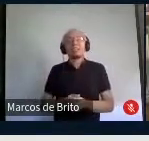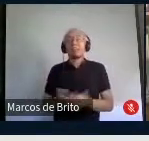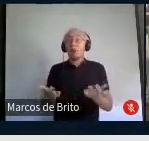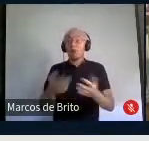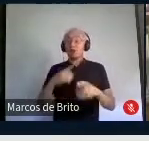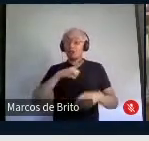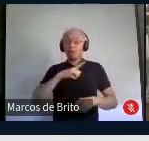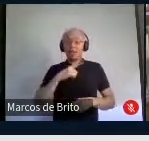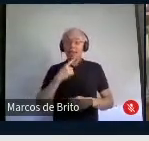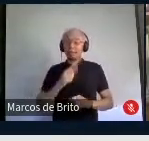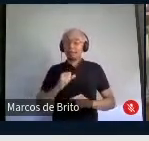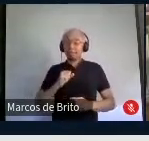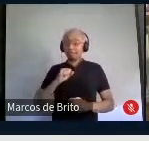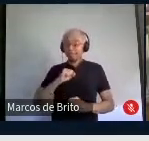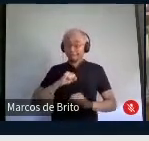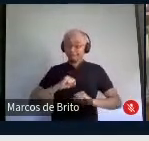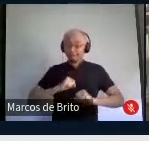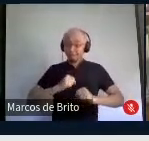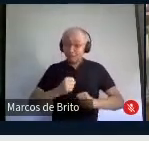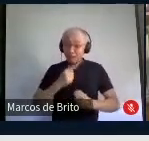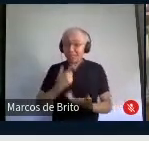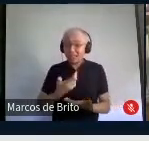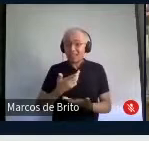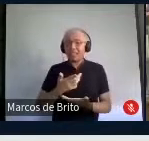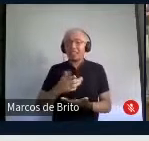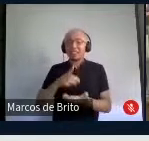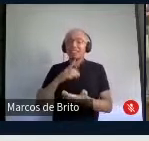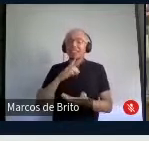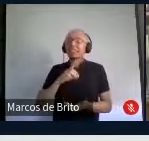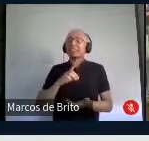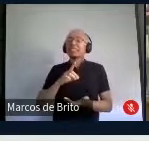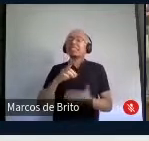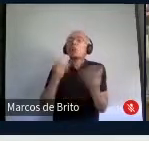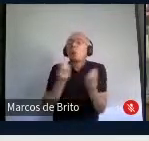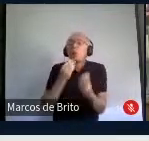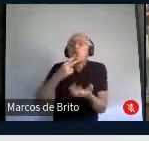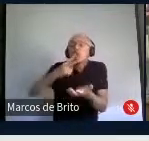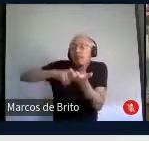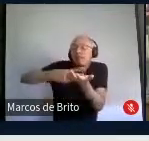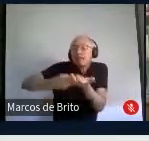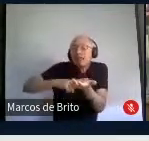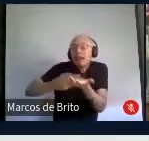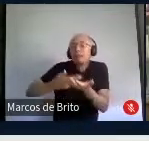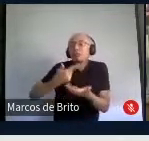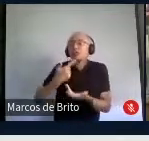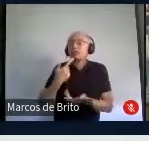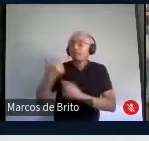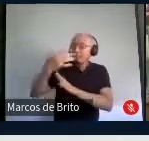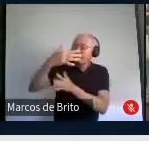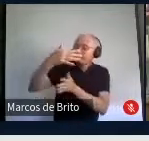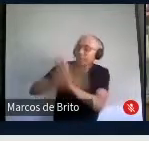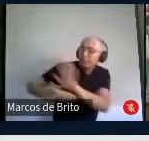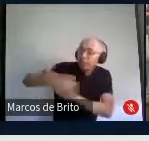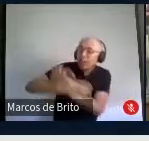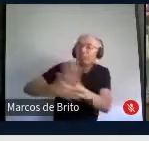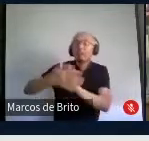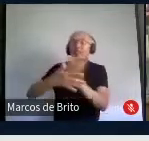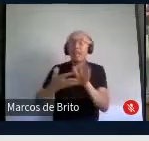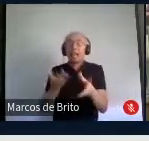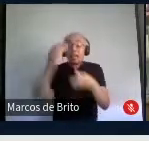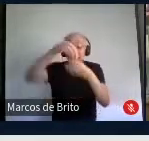a defesa de dissertação com o título O Intérprete de Língua de Sinais, que atua no contexto